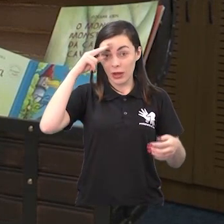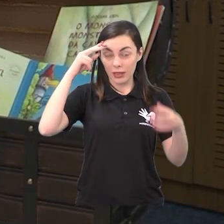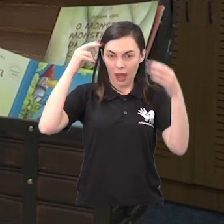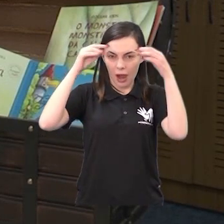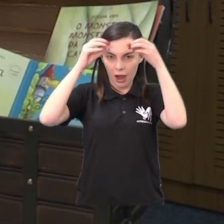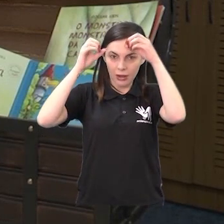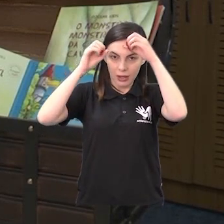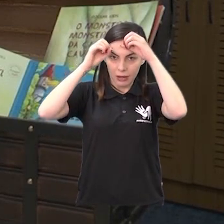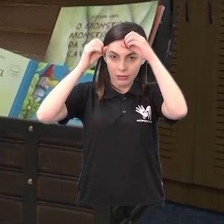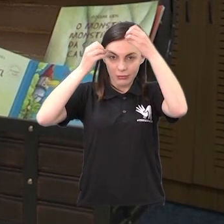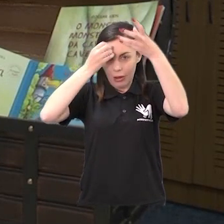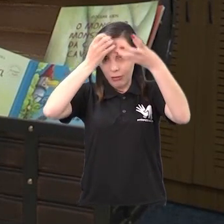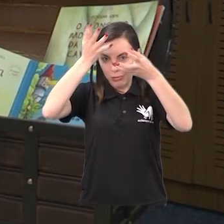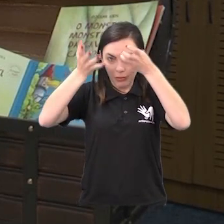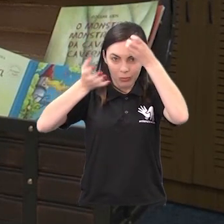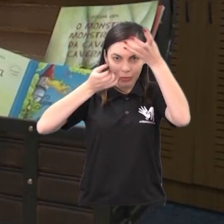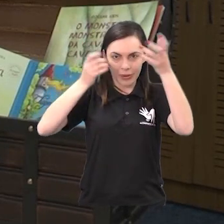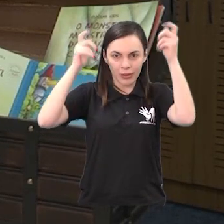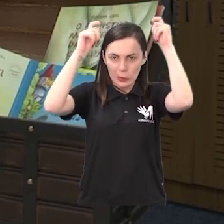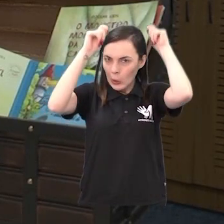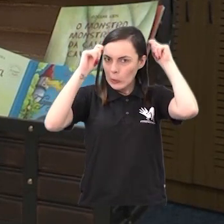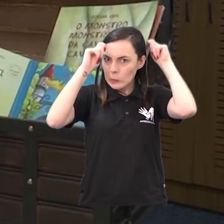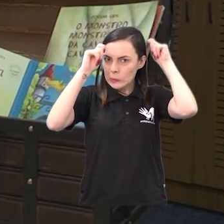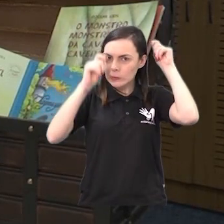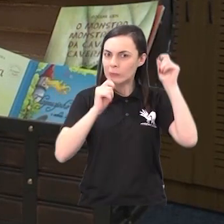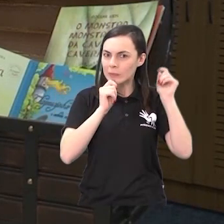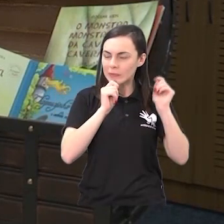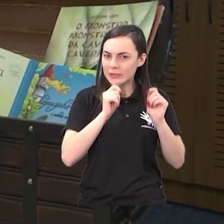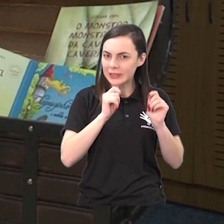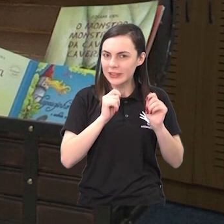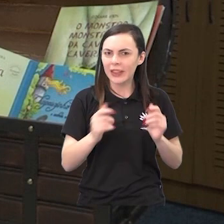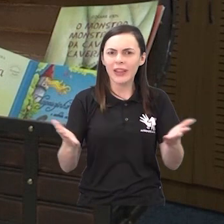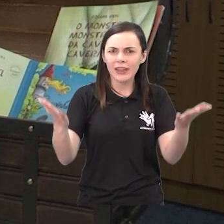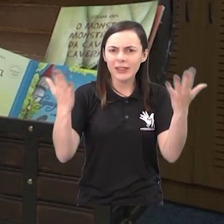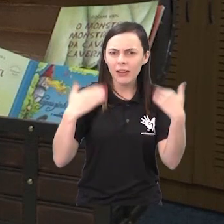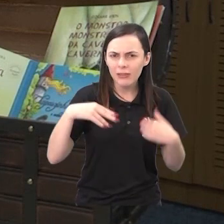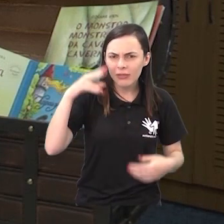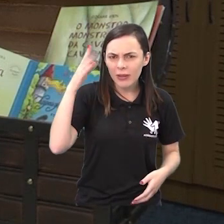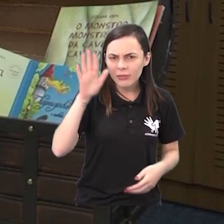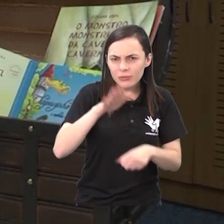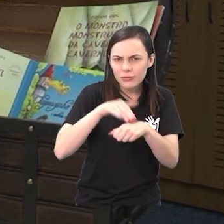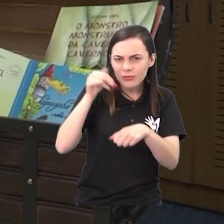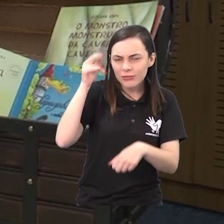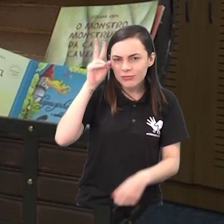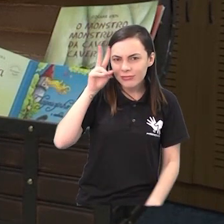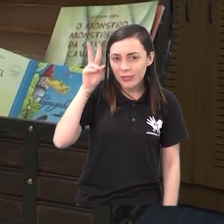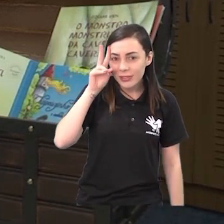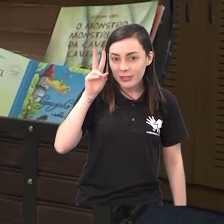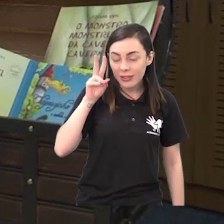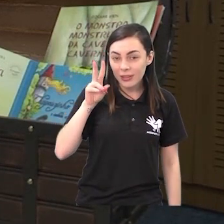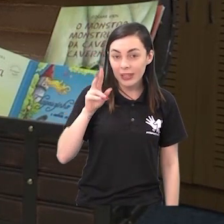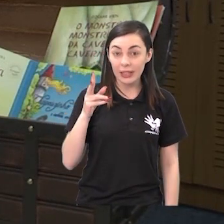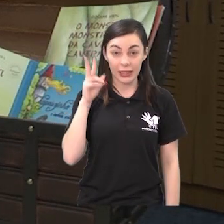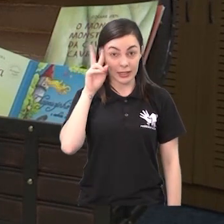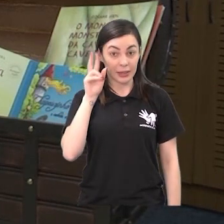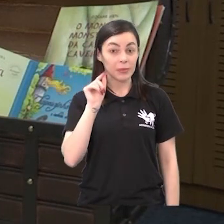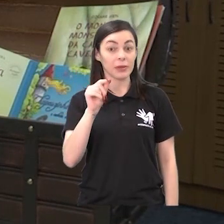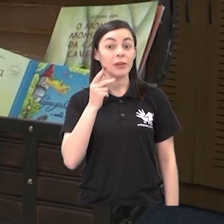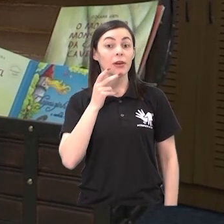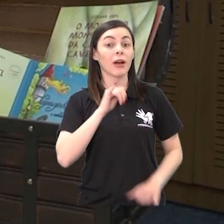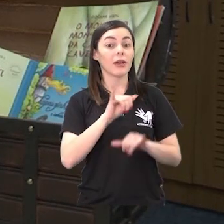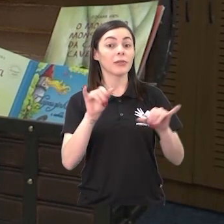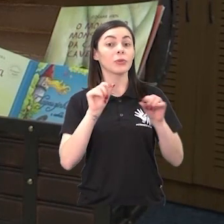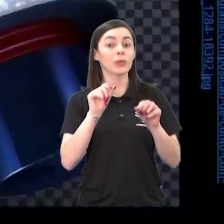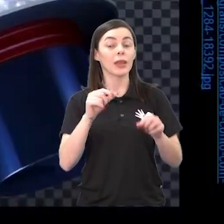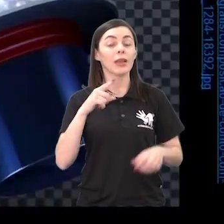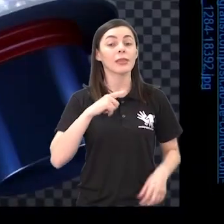querendo sair, então eu até coloquei a cartola para a gente segurar enquanto a gente não a chama, certo? Vamos chamar a história? Vocês me ajudam? Então vamos